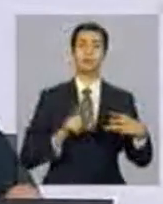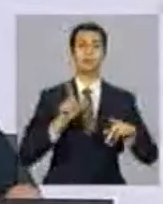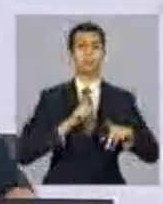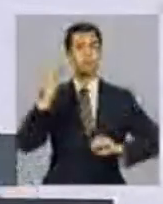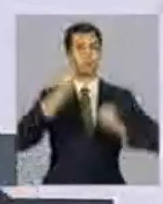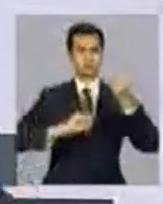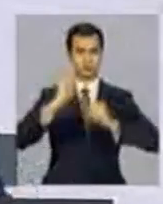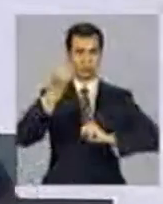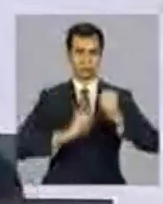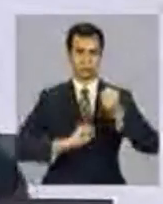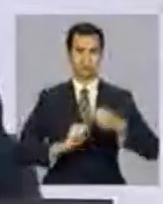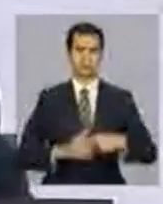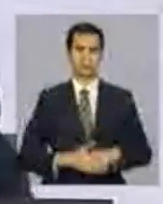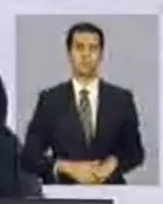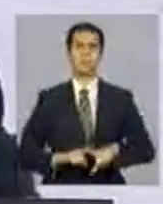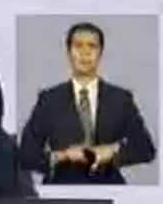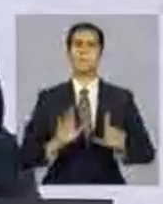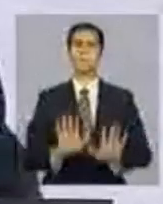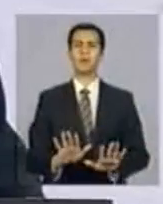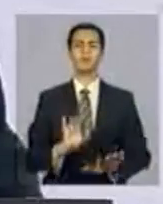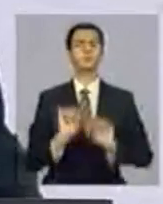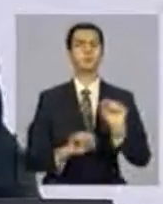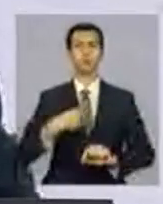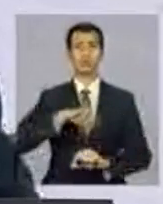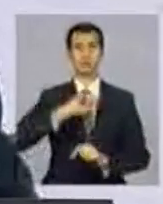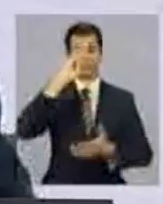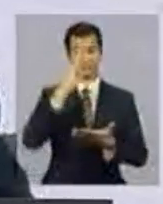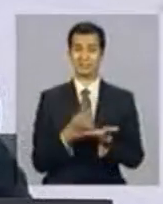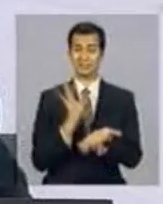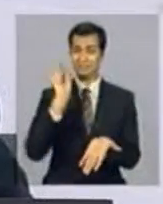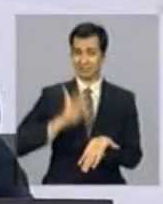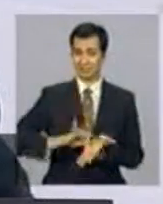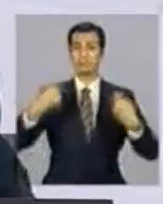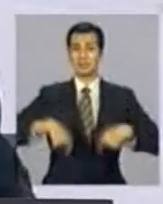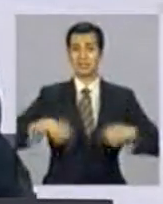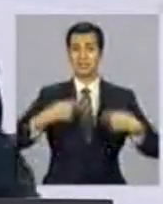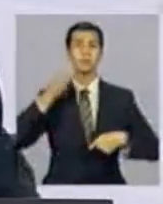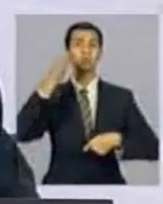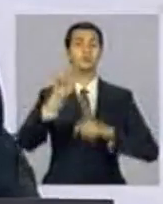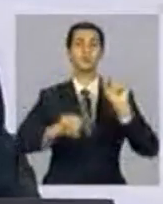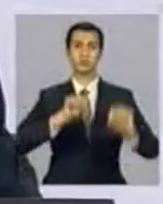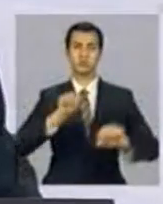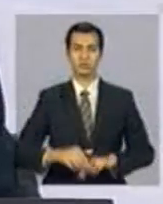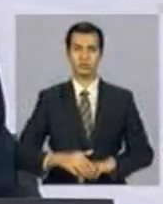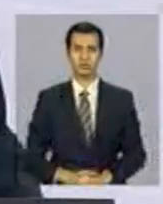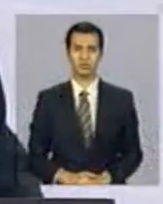indústria. Mas o que nós temos certeza que vamos precisar nos próximos anos